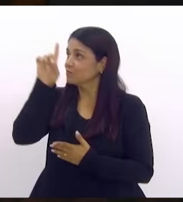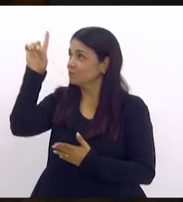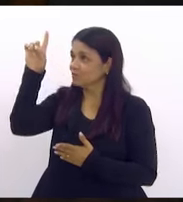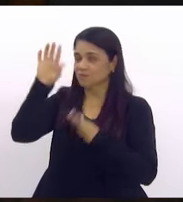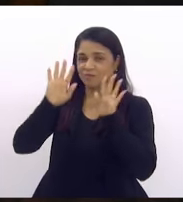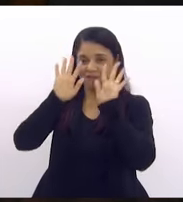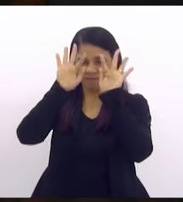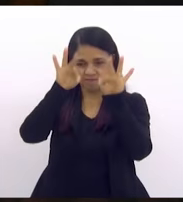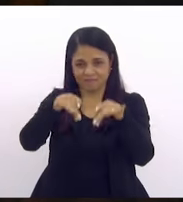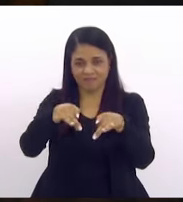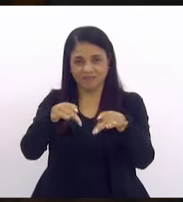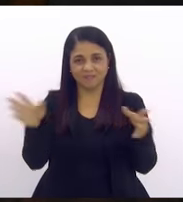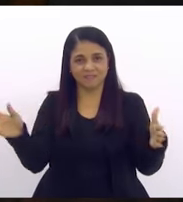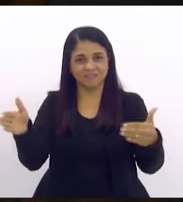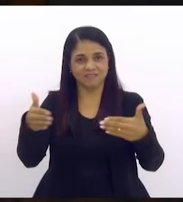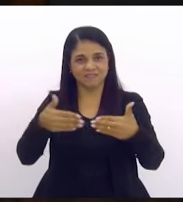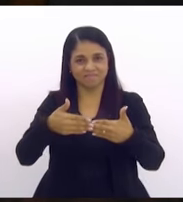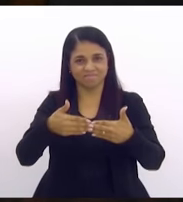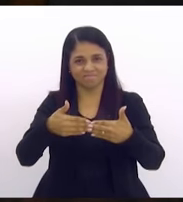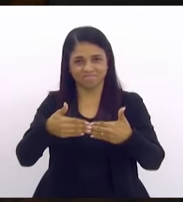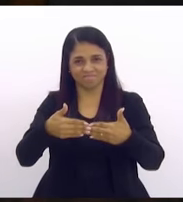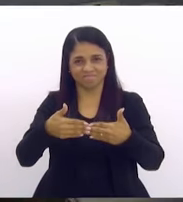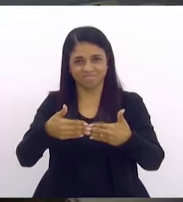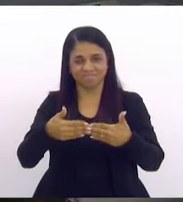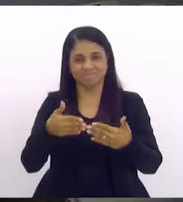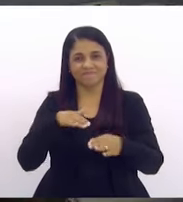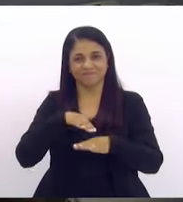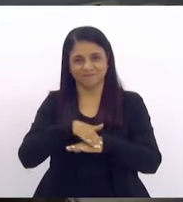tá encerrada a sessão solene da noite de